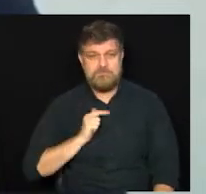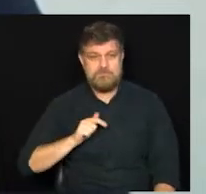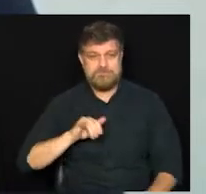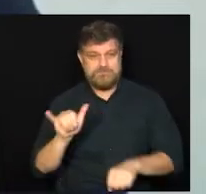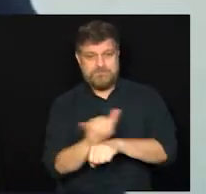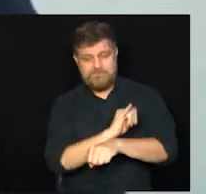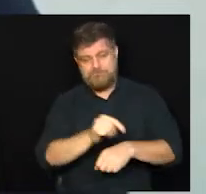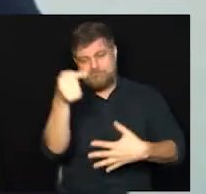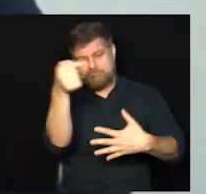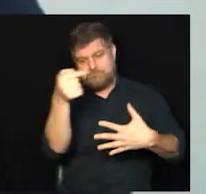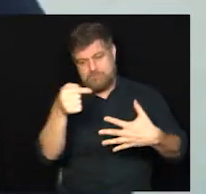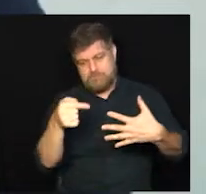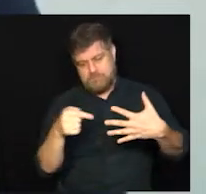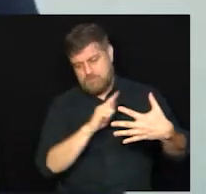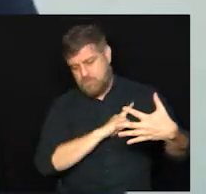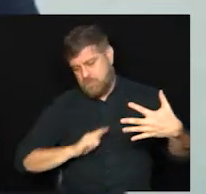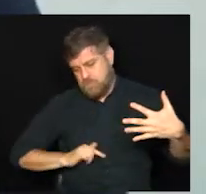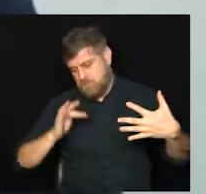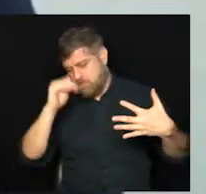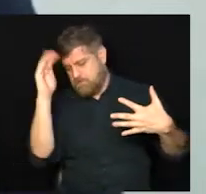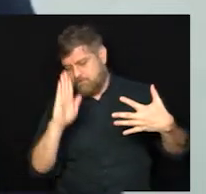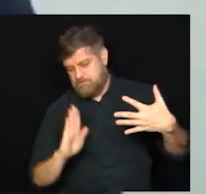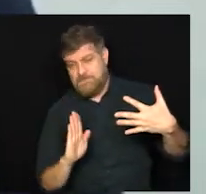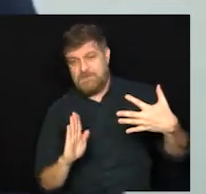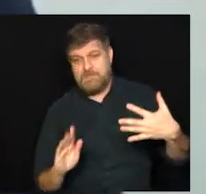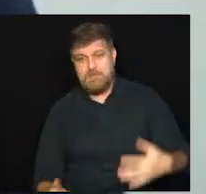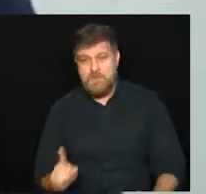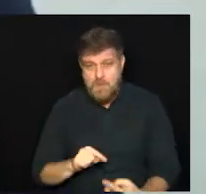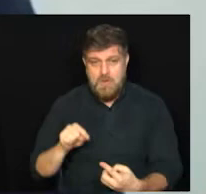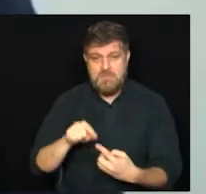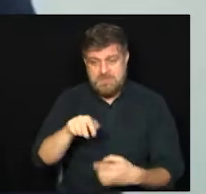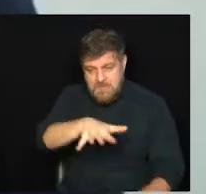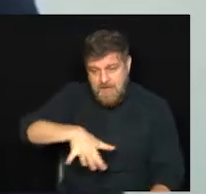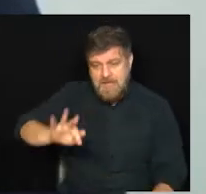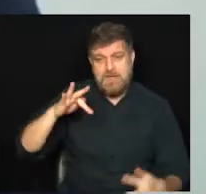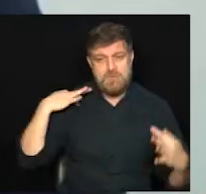governo federal que atingiram o setor.